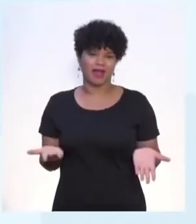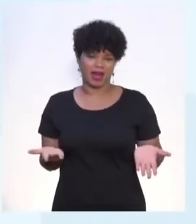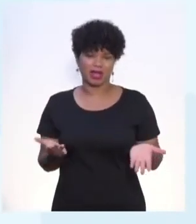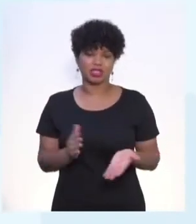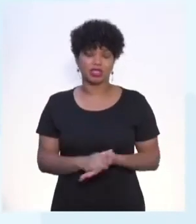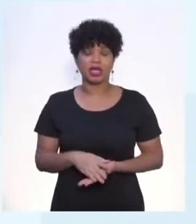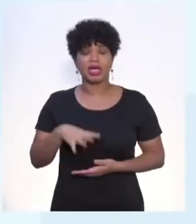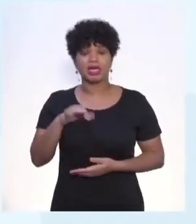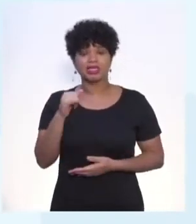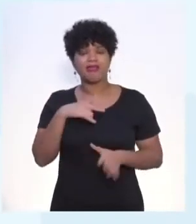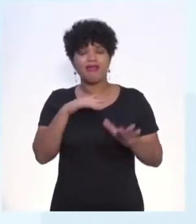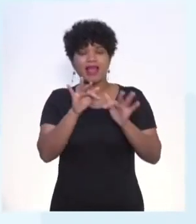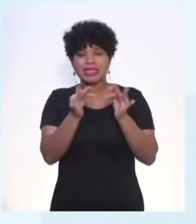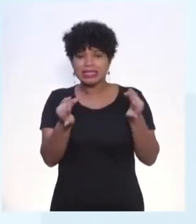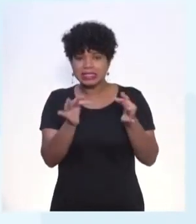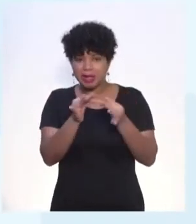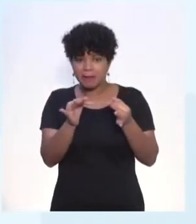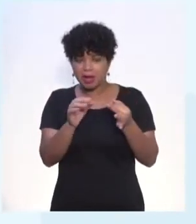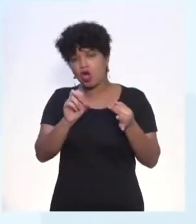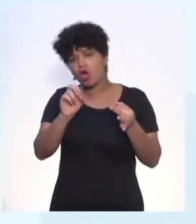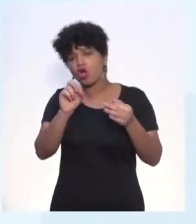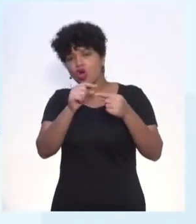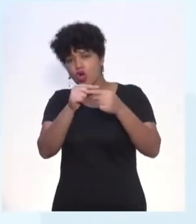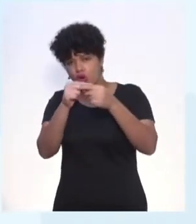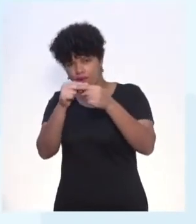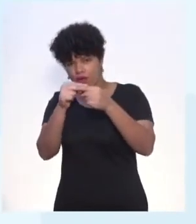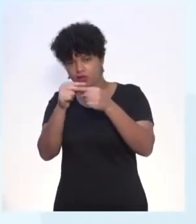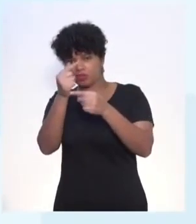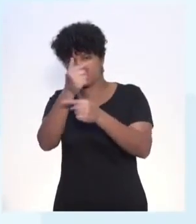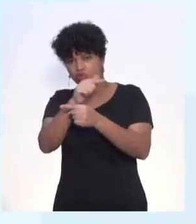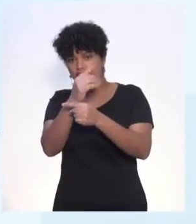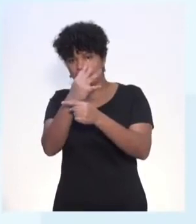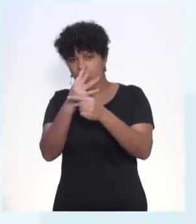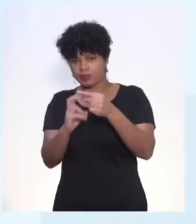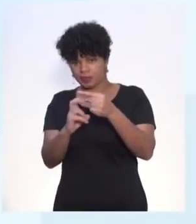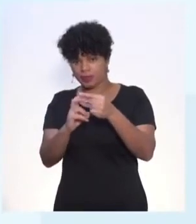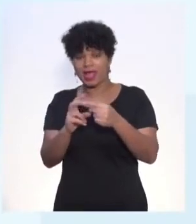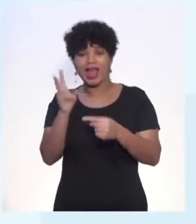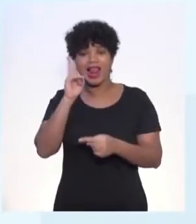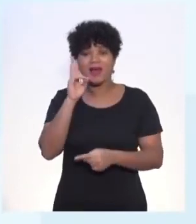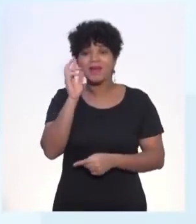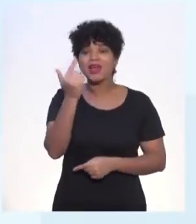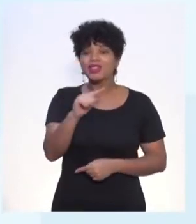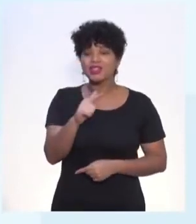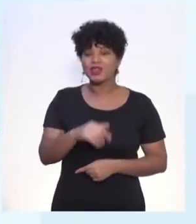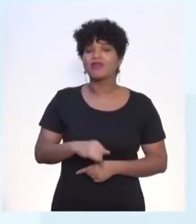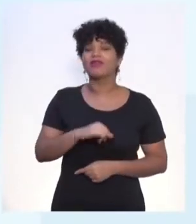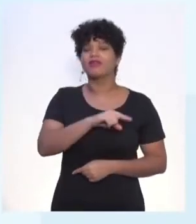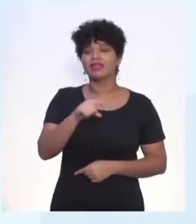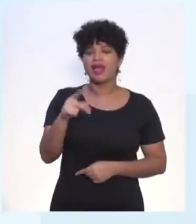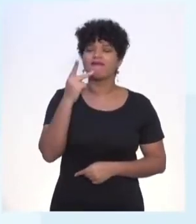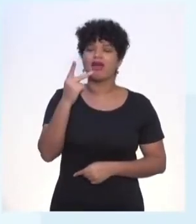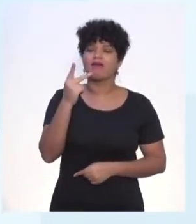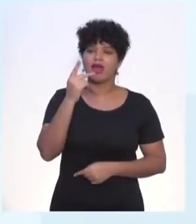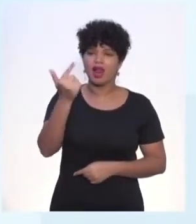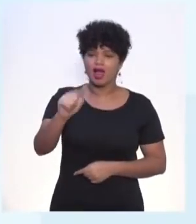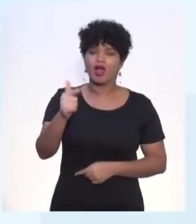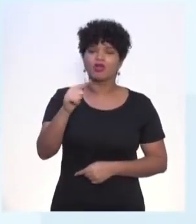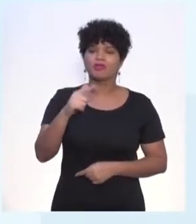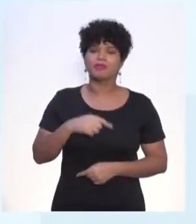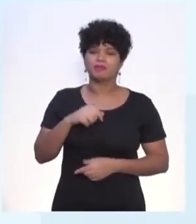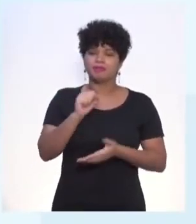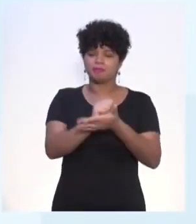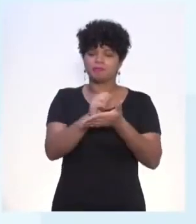quando simplificadas, e aí, né, a gente volta lá naquela questão, né, que o pessoal tanto falou, né, lá na